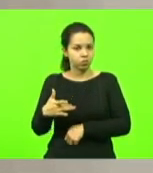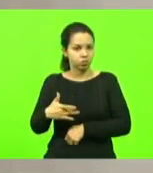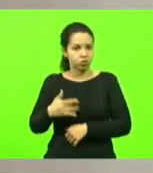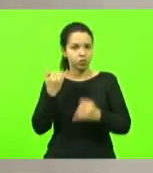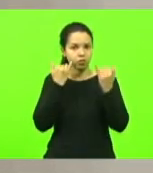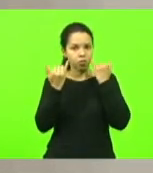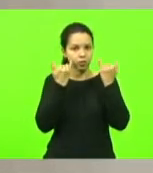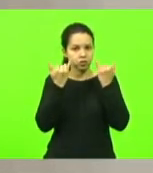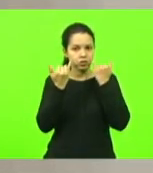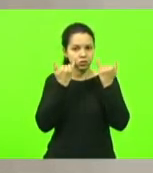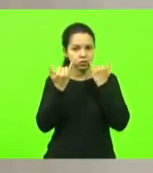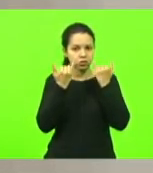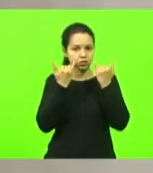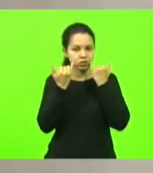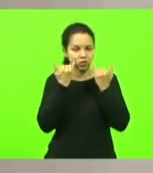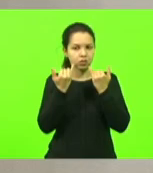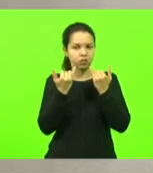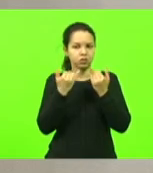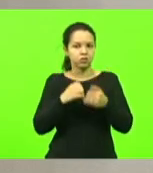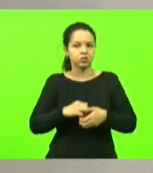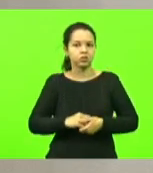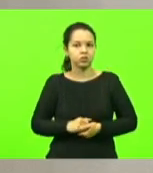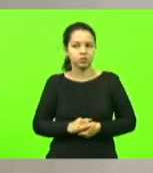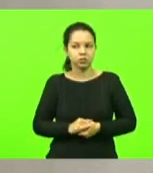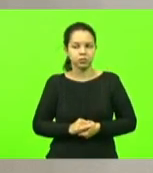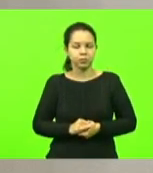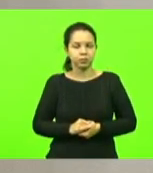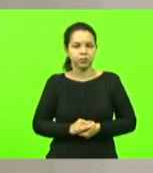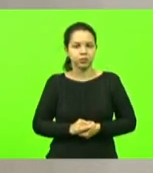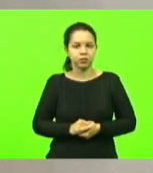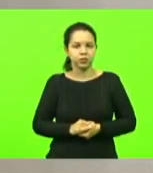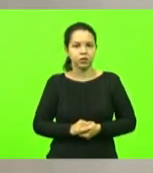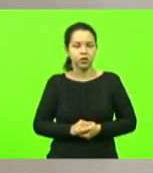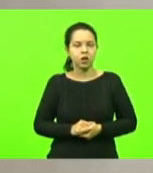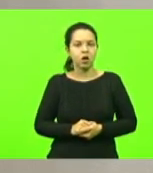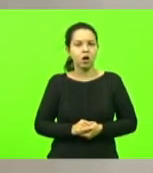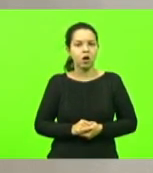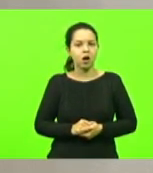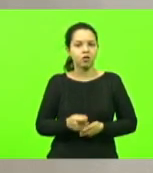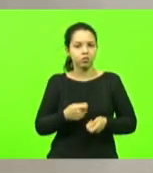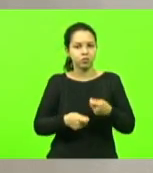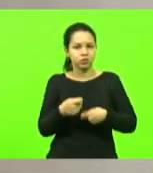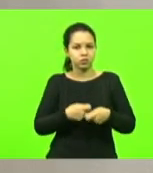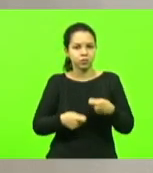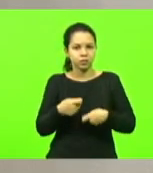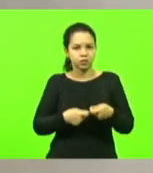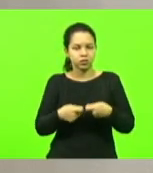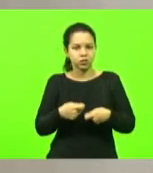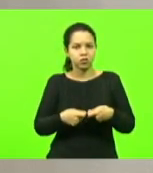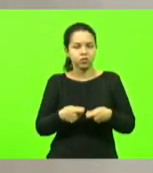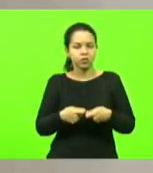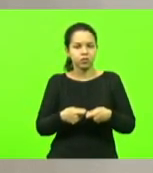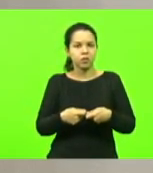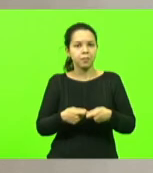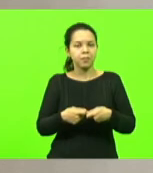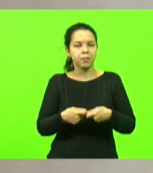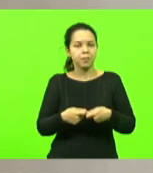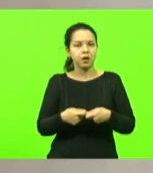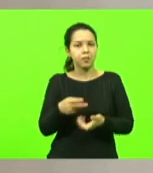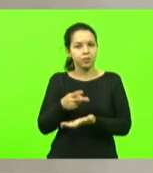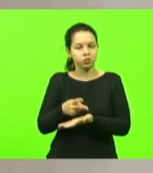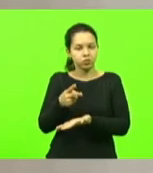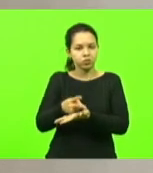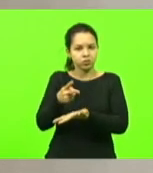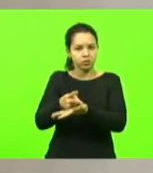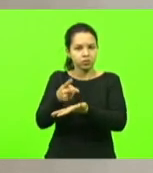informações acerca das medidas administrativas que estão sendo adotadas para manutenção e funcionamento